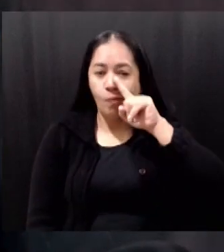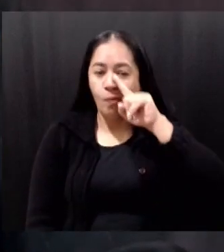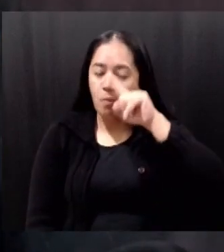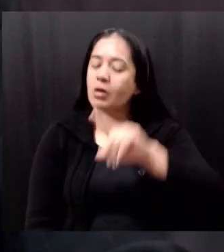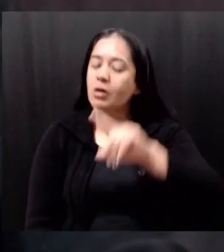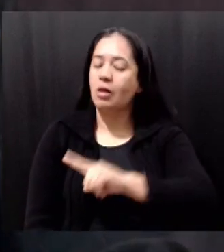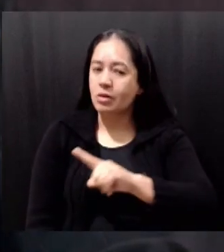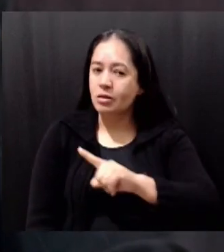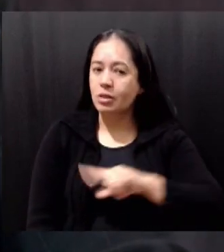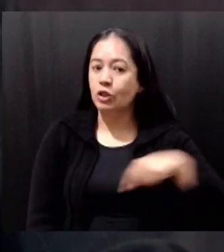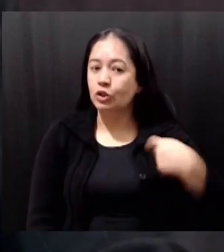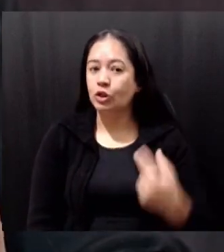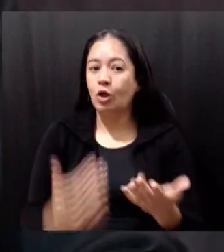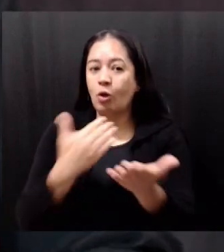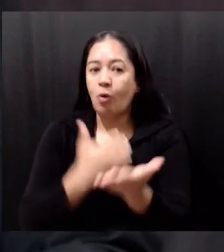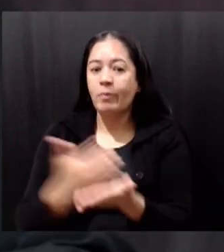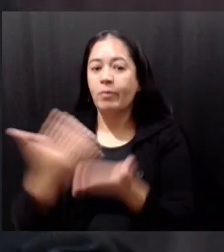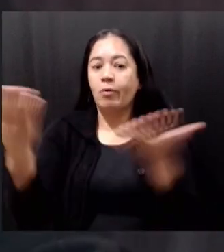partir hoje